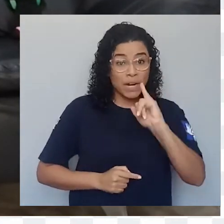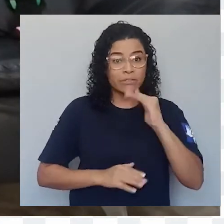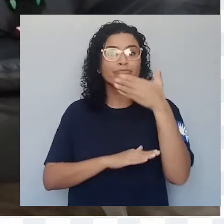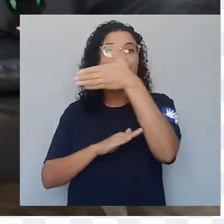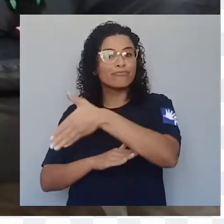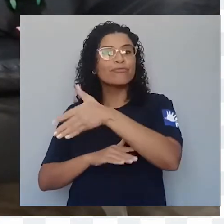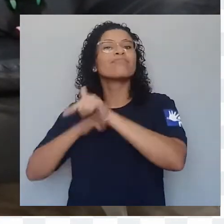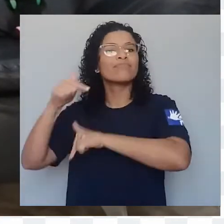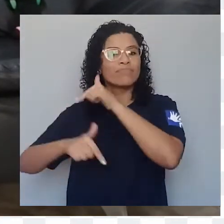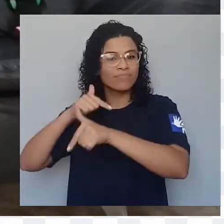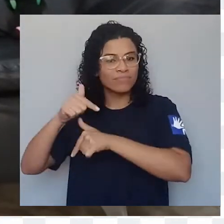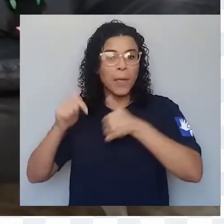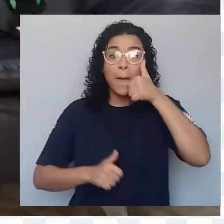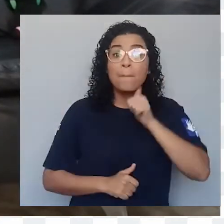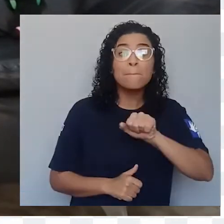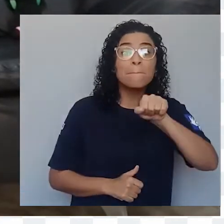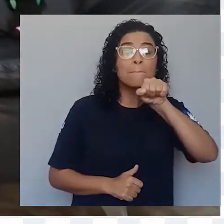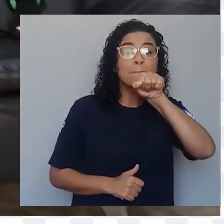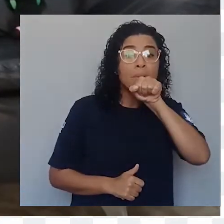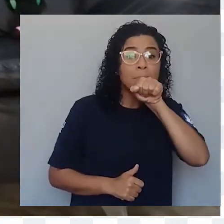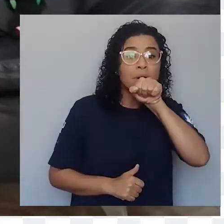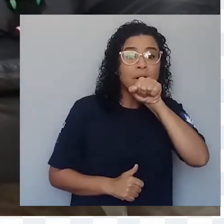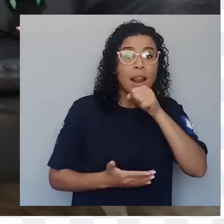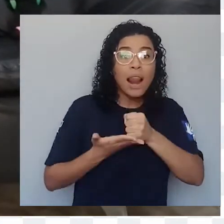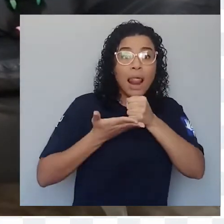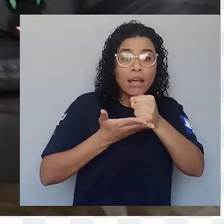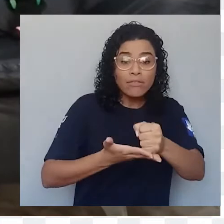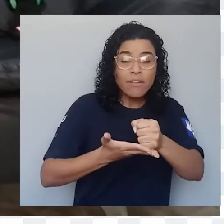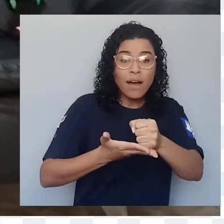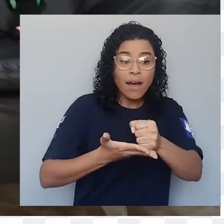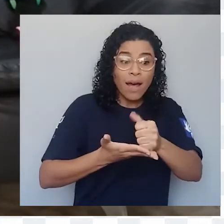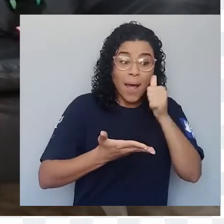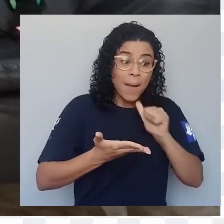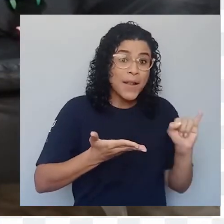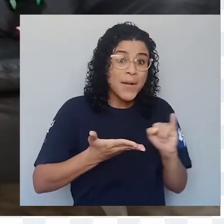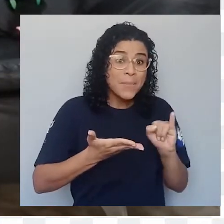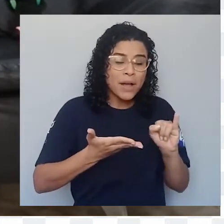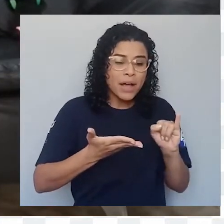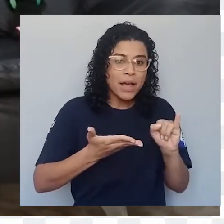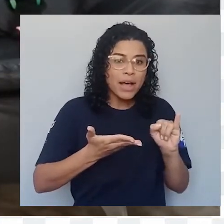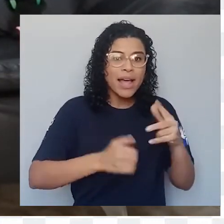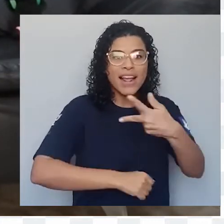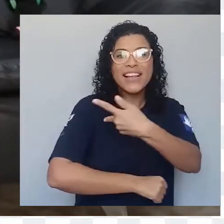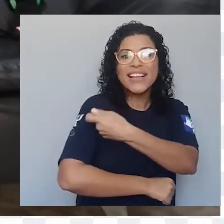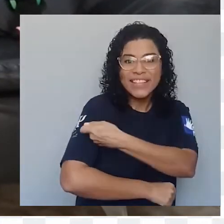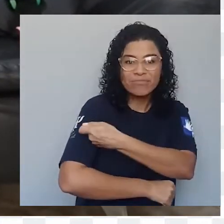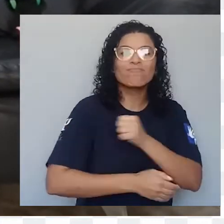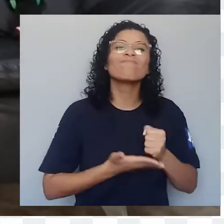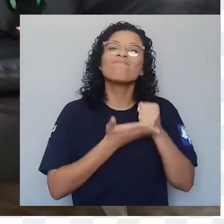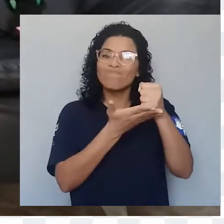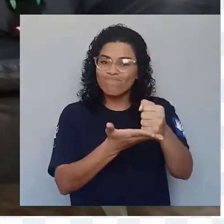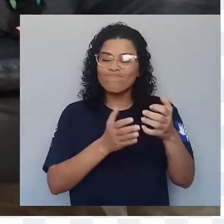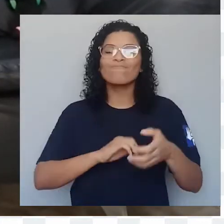papai foi trabalhar. A mamãe foi levar a sua irmã para